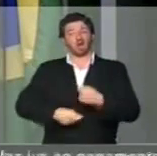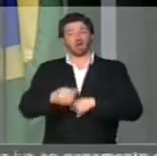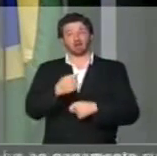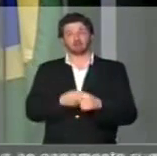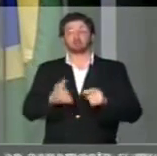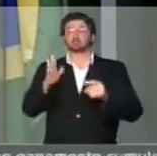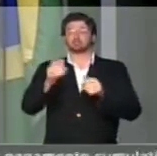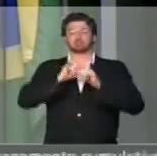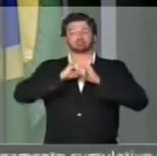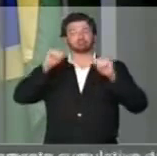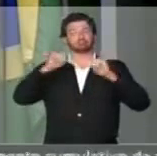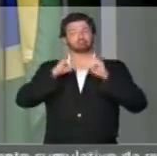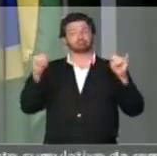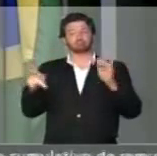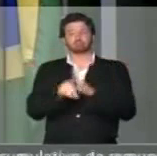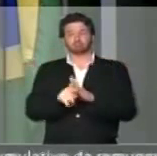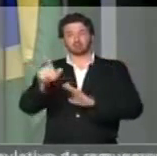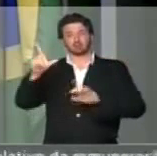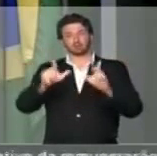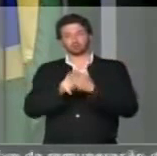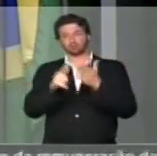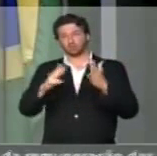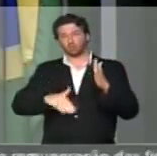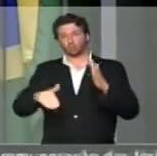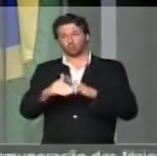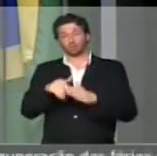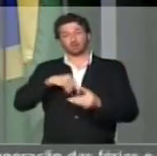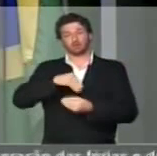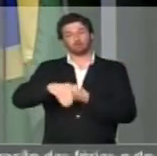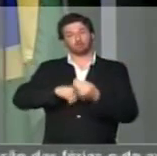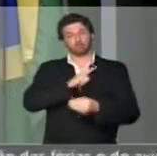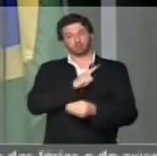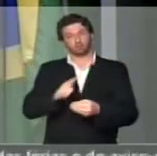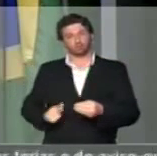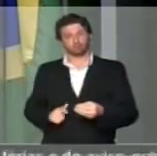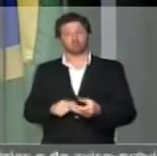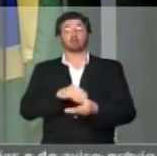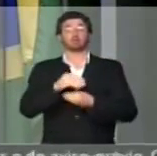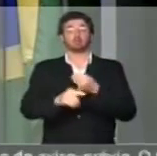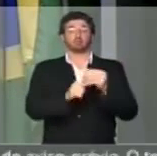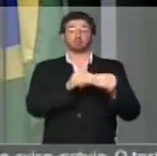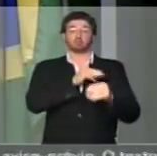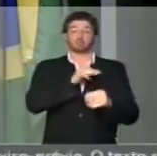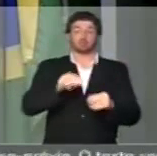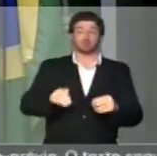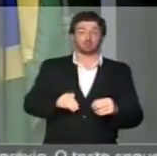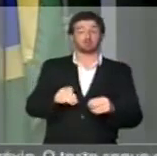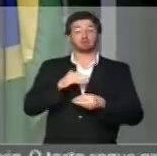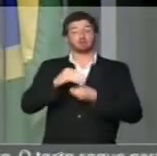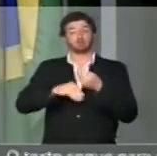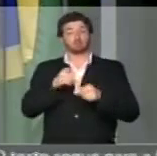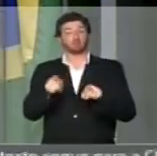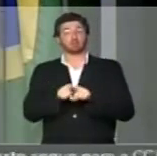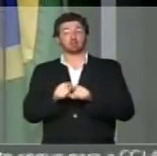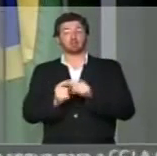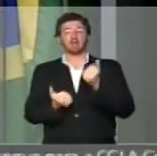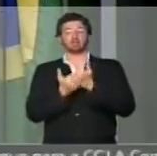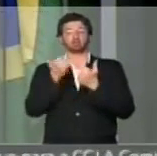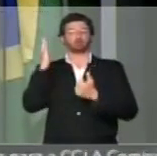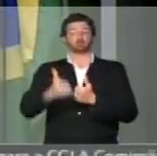amplamente noticiadas pela imprensa, cercam o seu governo, envolvendo ministros e assessores